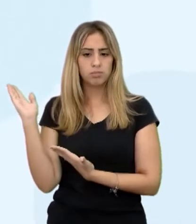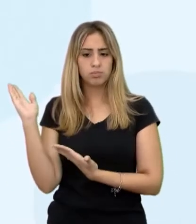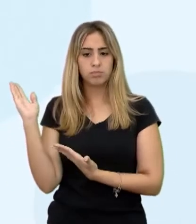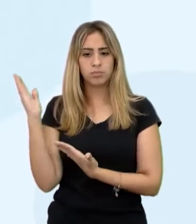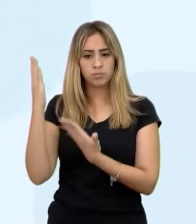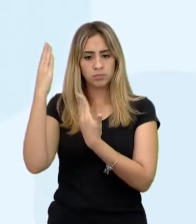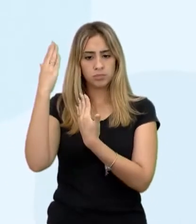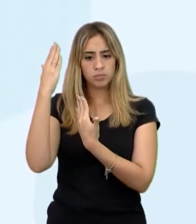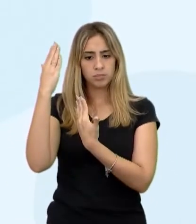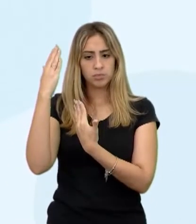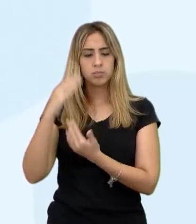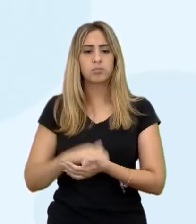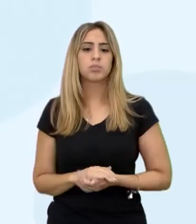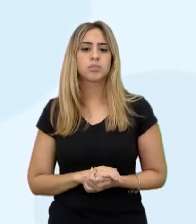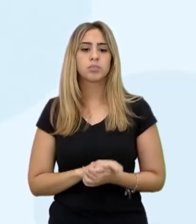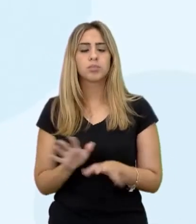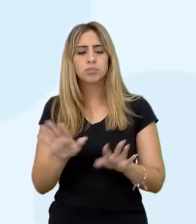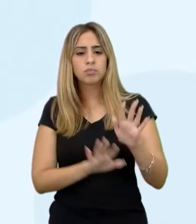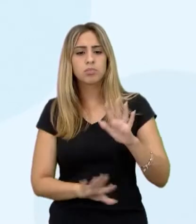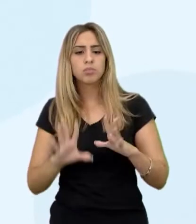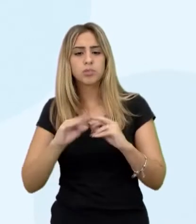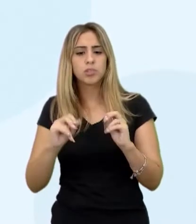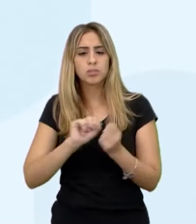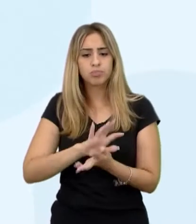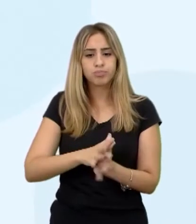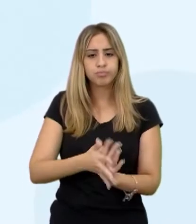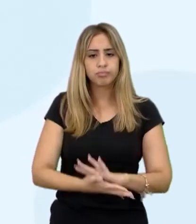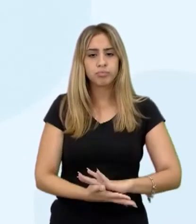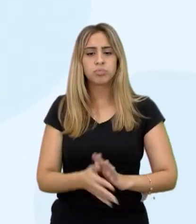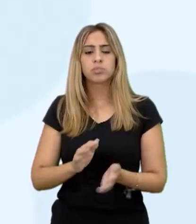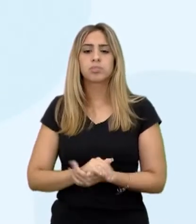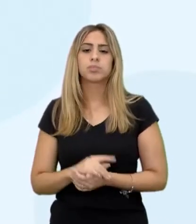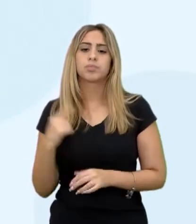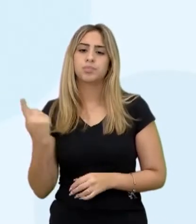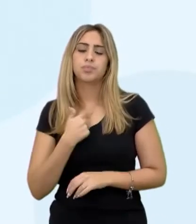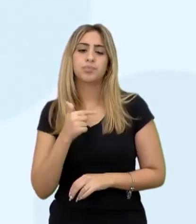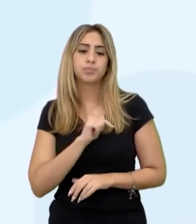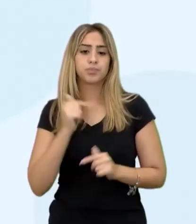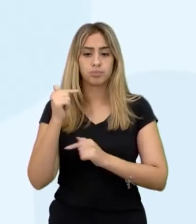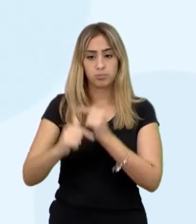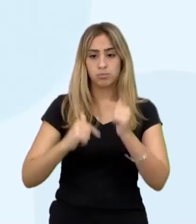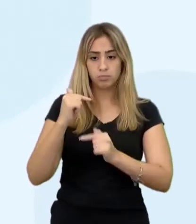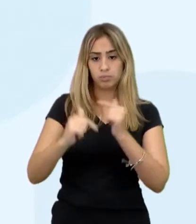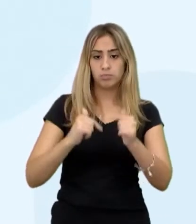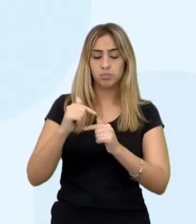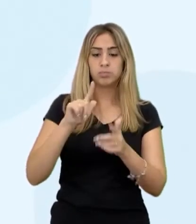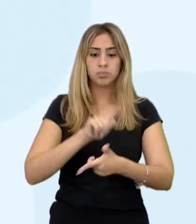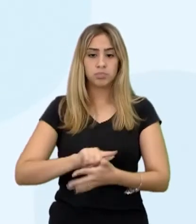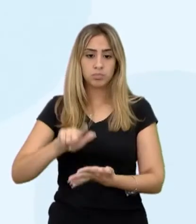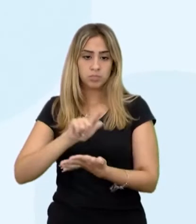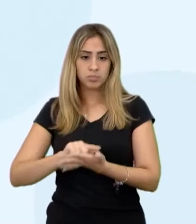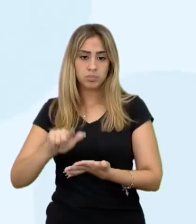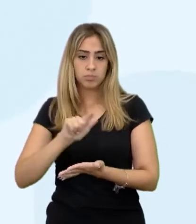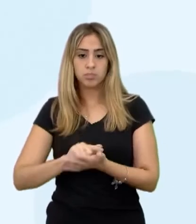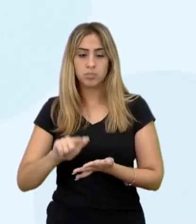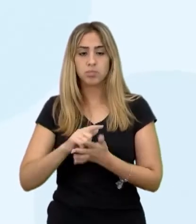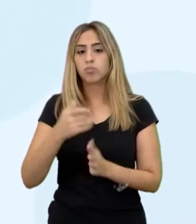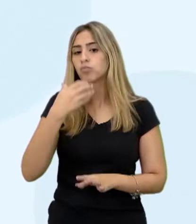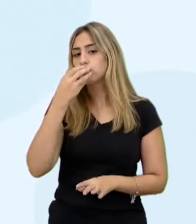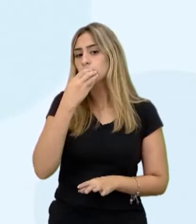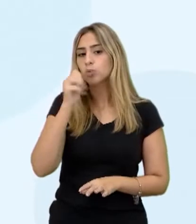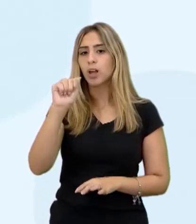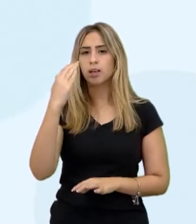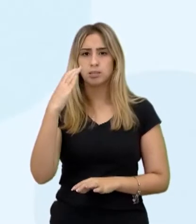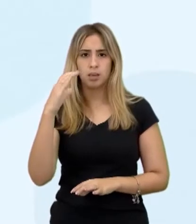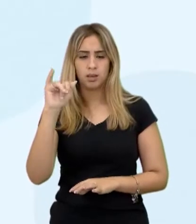exemplo, eu tenho aqui uma zona que está, uma região toda devastada. Nós temos aqui trabalhadores que estão limpando manualmente frutas do